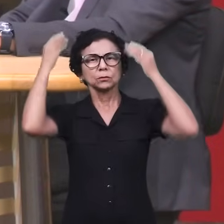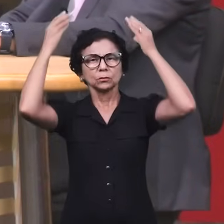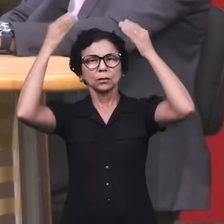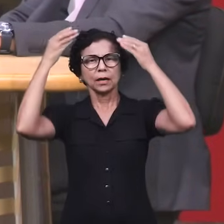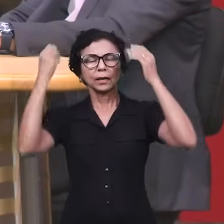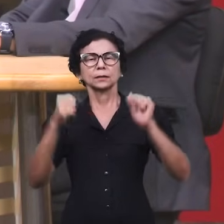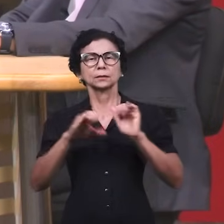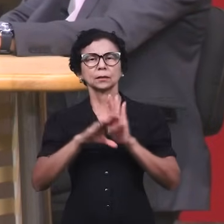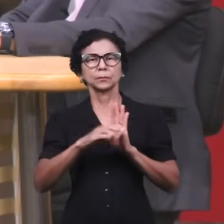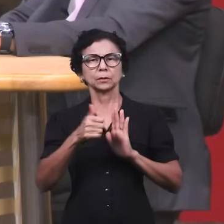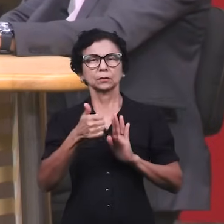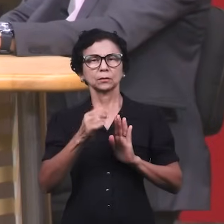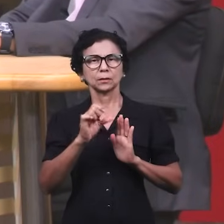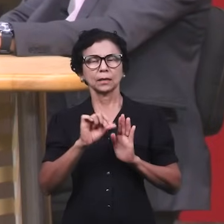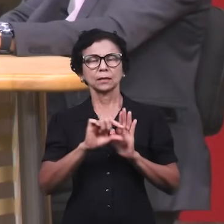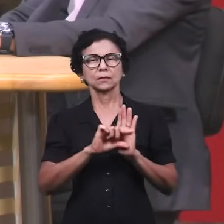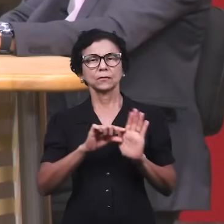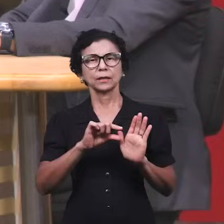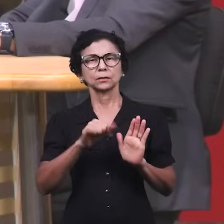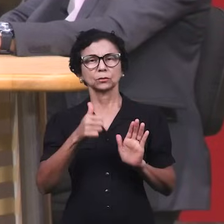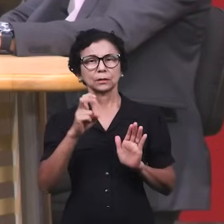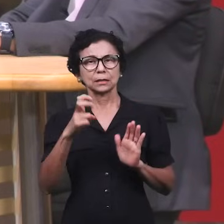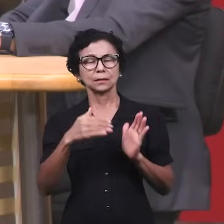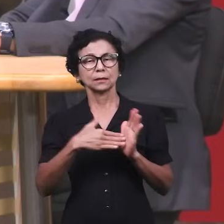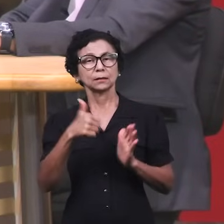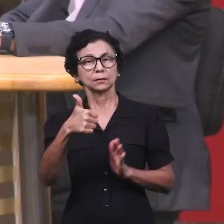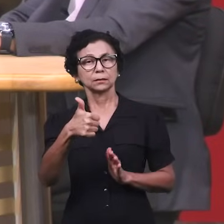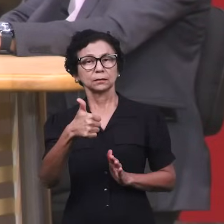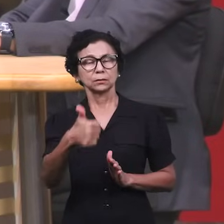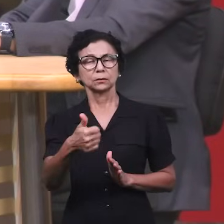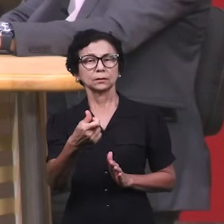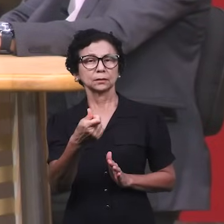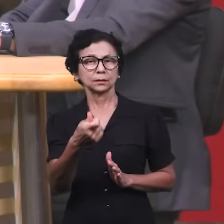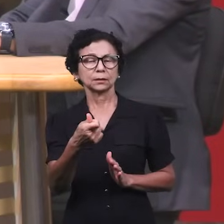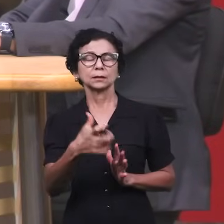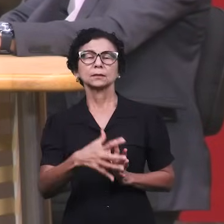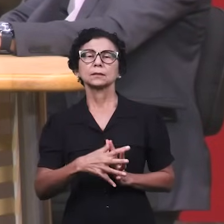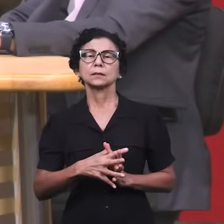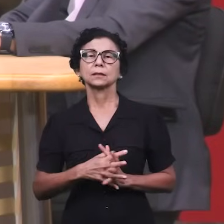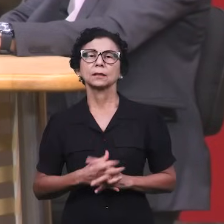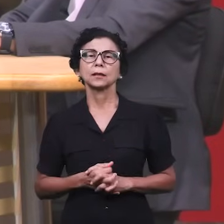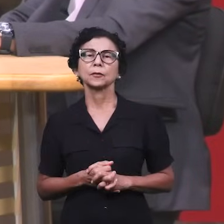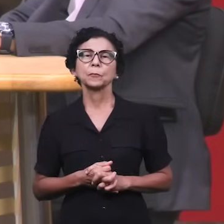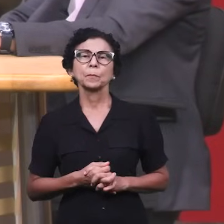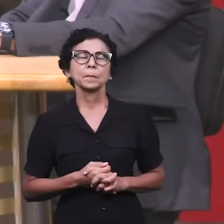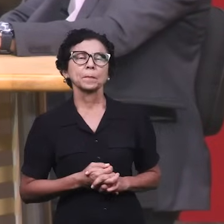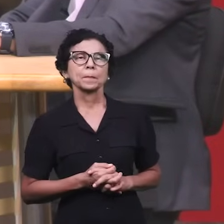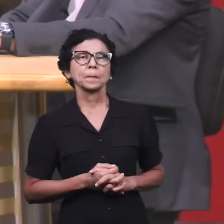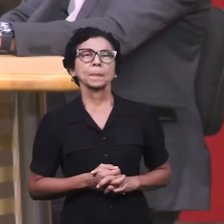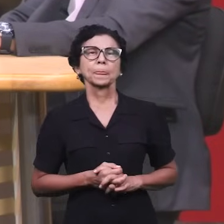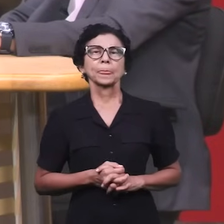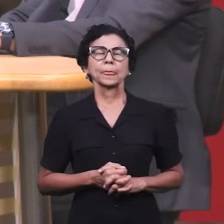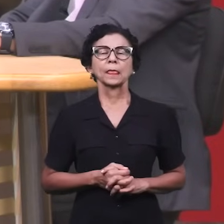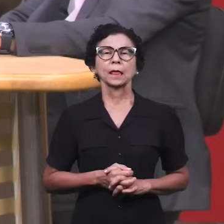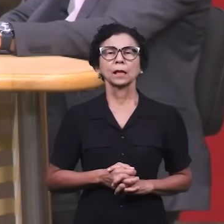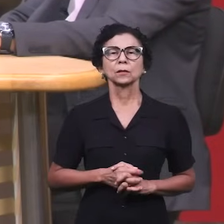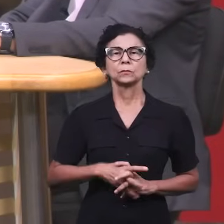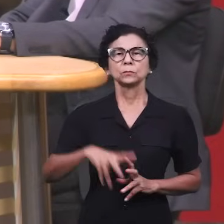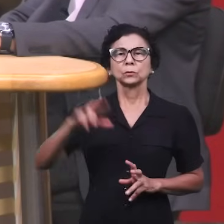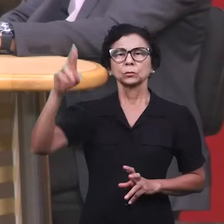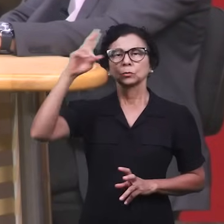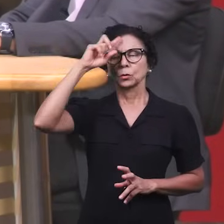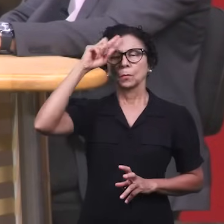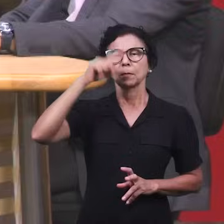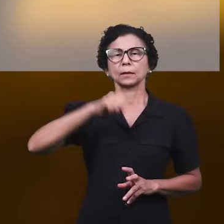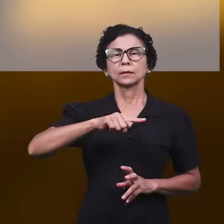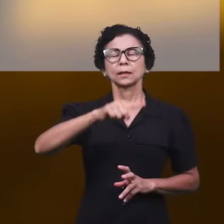16 quando jeú né Ele é usado pelo Senhor para destruir Senhor Manda ele é assumir o reino em Samaria né vai